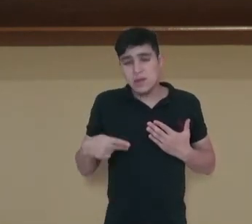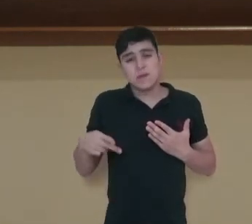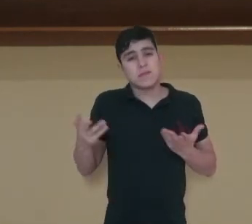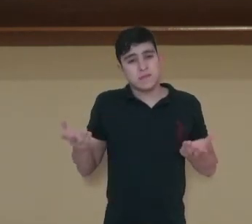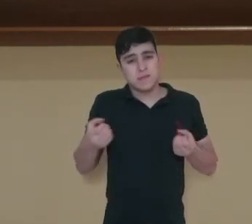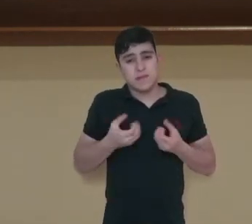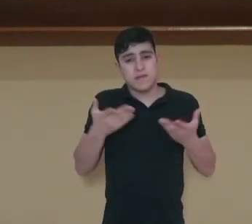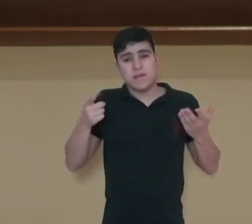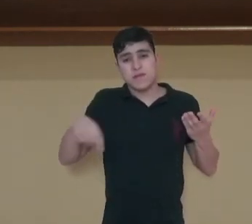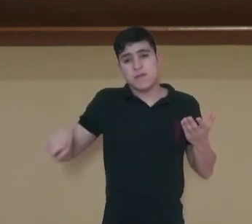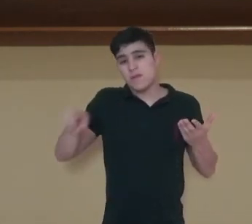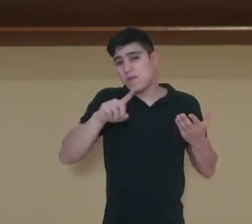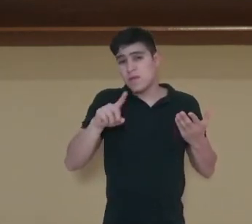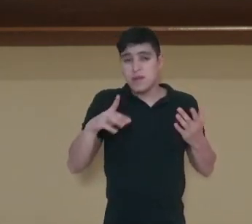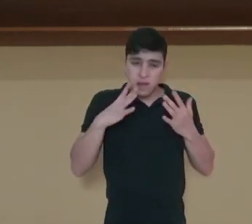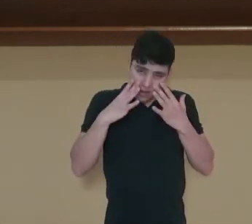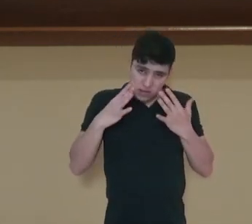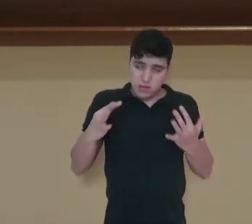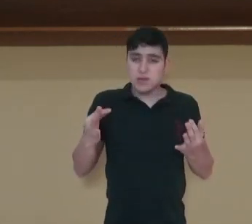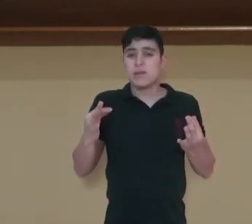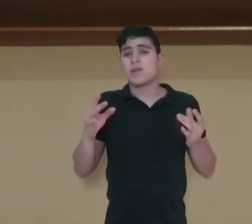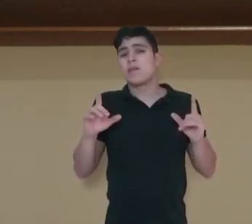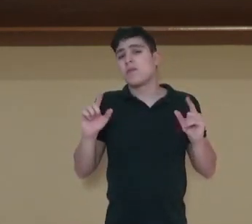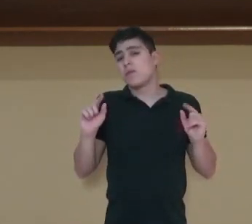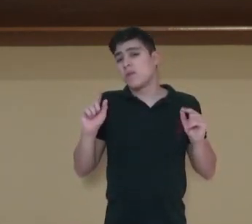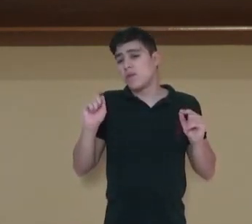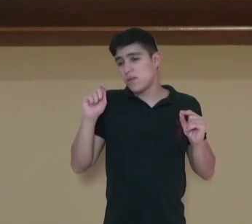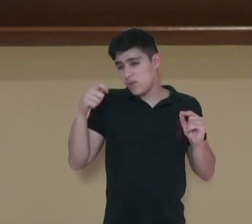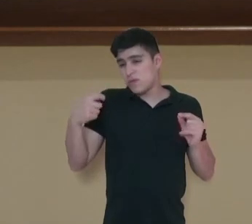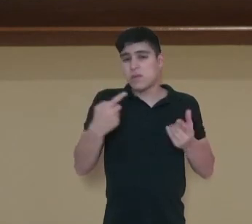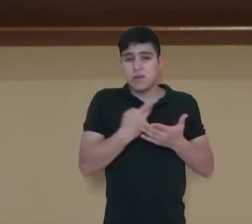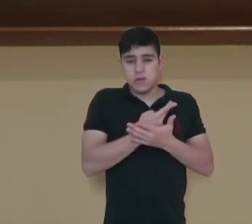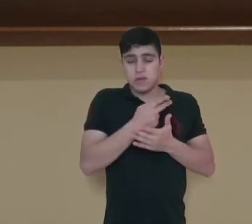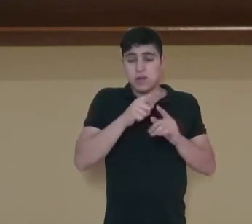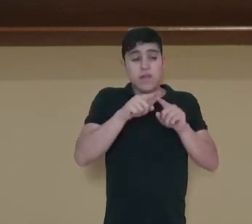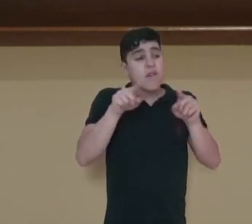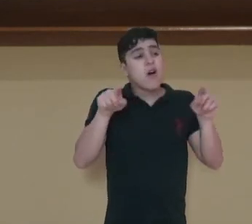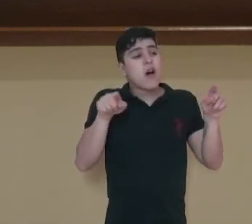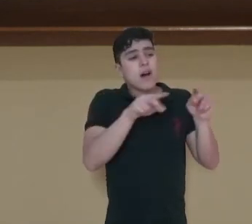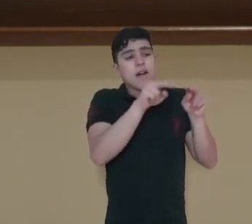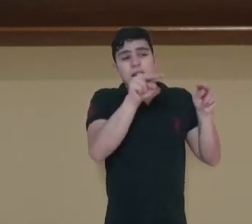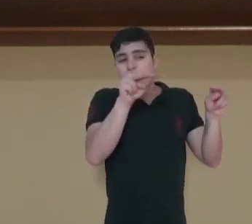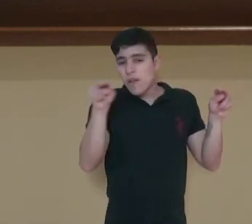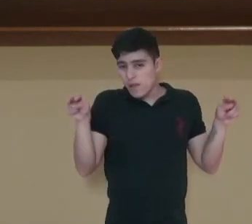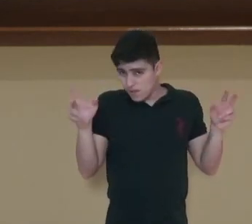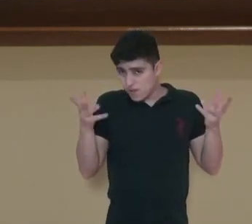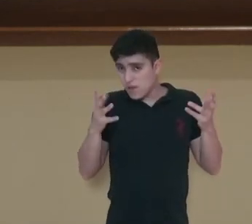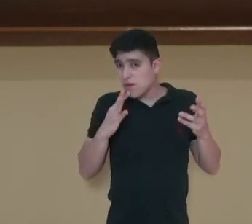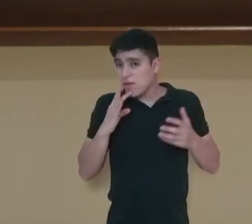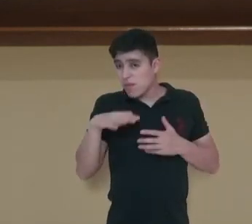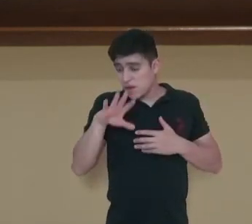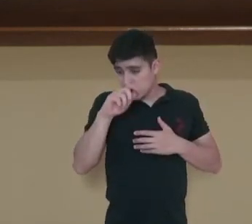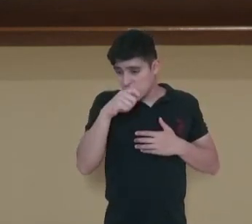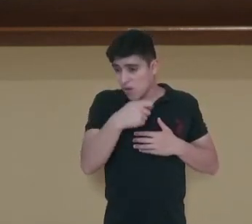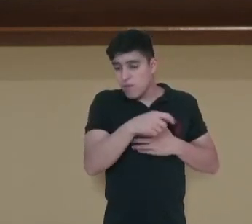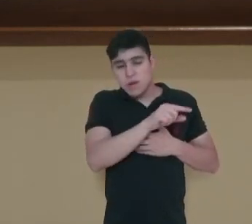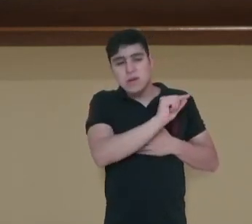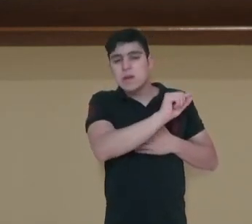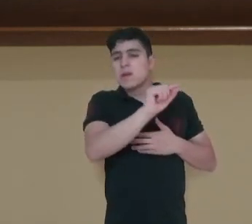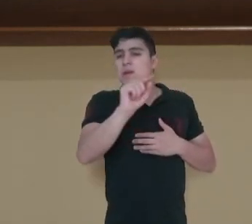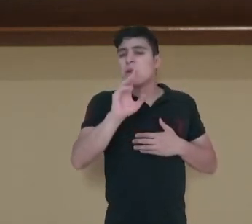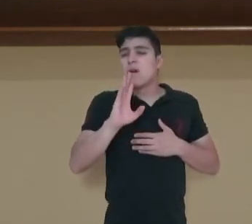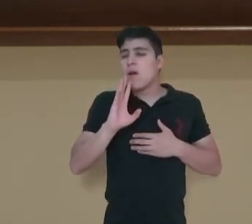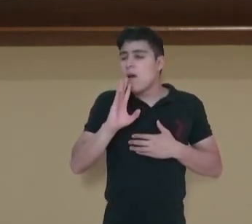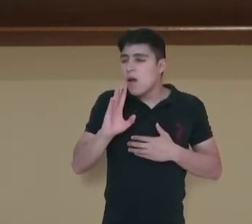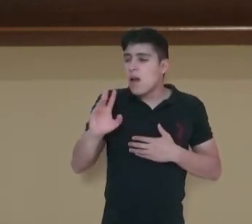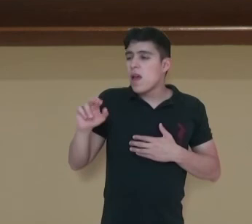falo para vocês, preste atenção sobre o que está acontecendo à sua volta. E você quer conhecer um pouquinho mais sua volta, começa a ouvir rap, começa a